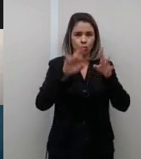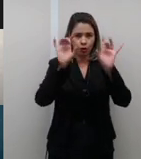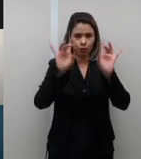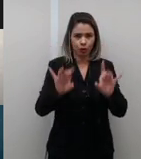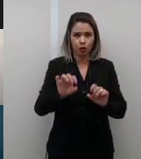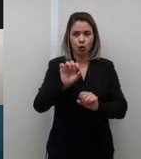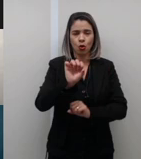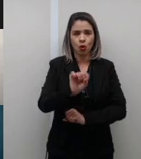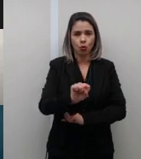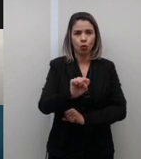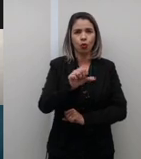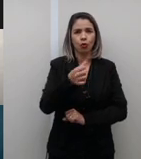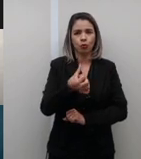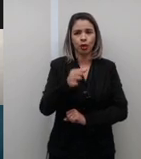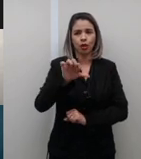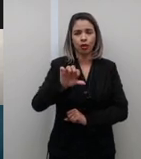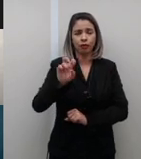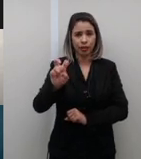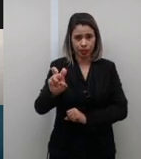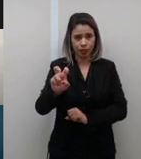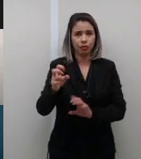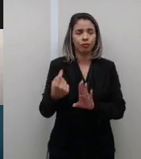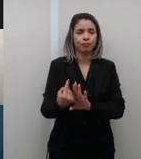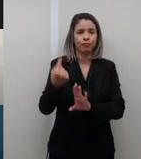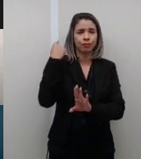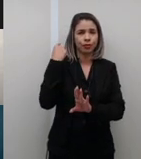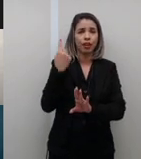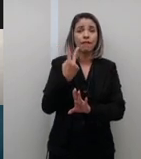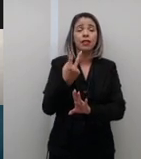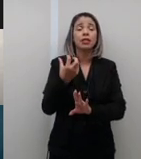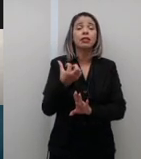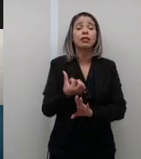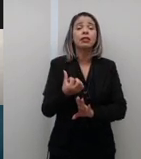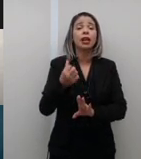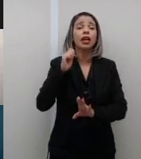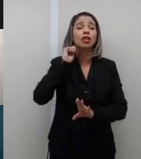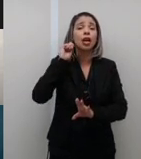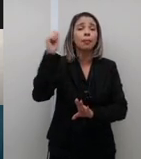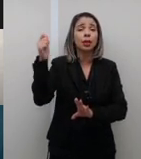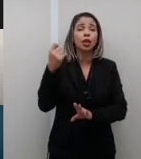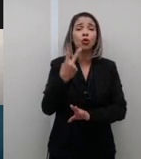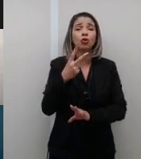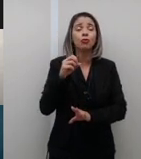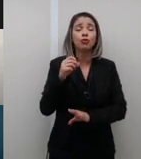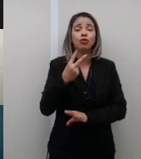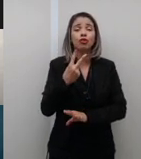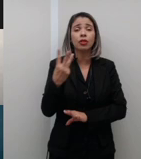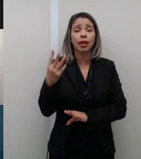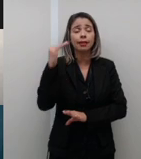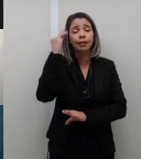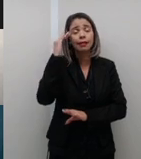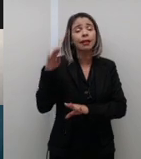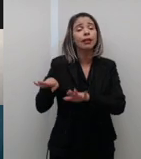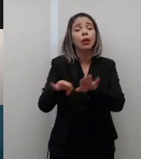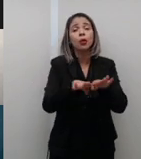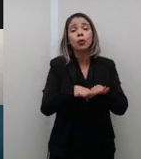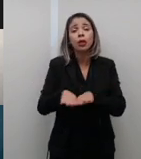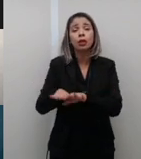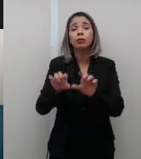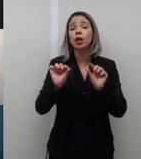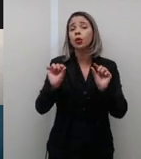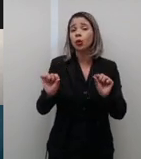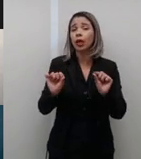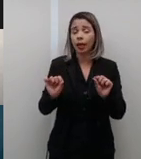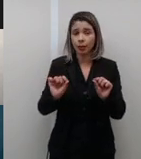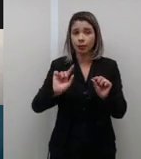1138-695, a primeira sessão, no dia 26/4 deste ano, entendeu por unanimidade que, mesmo após o